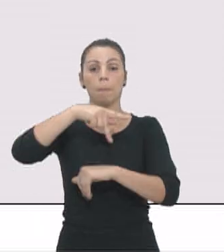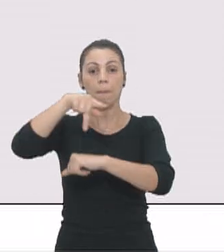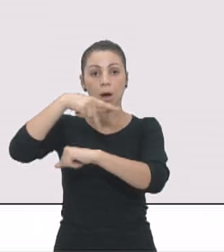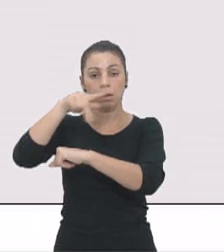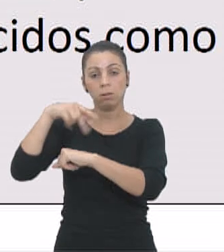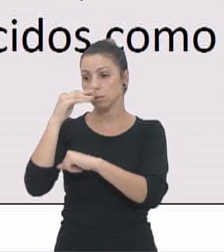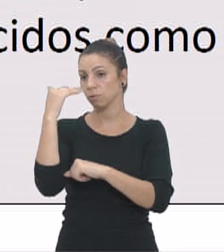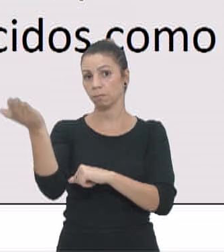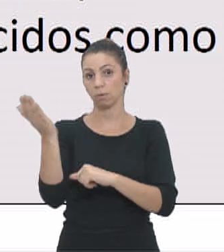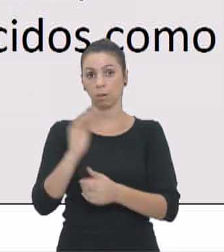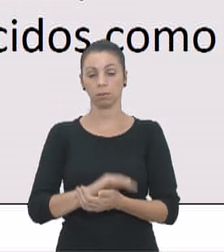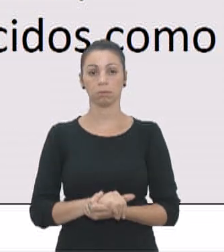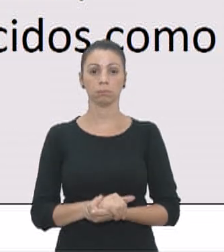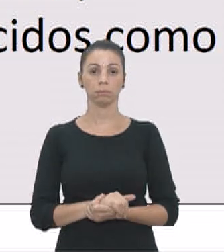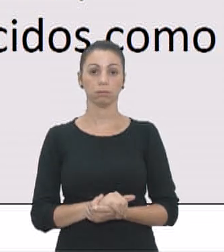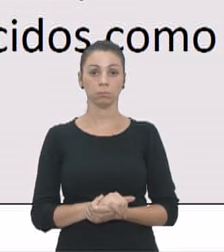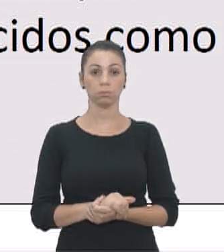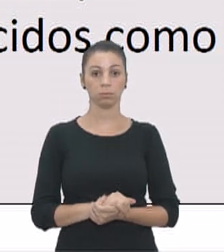entre eles.